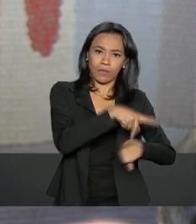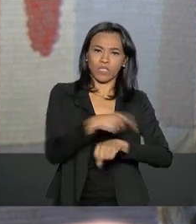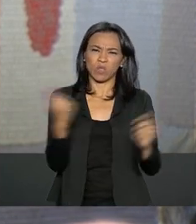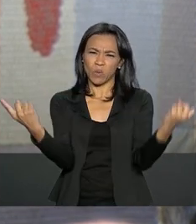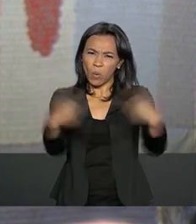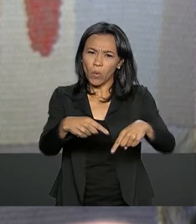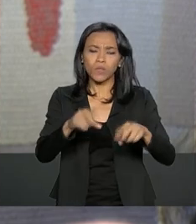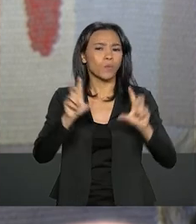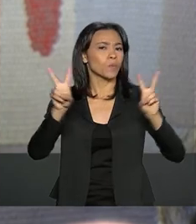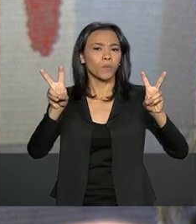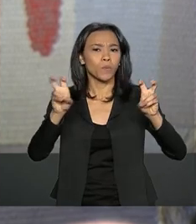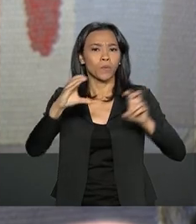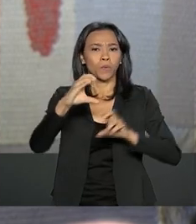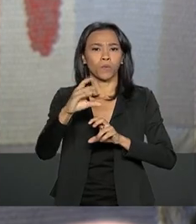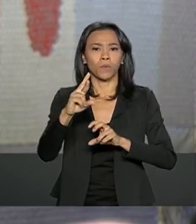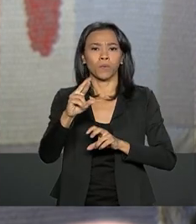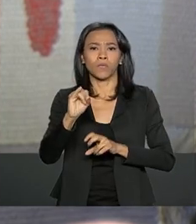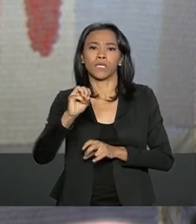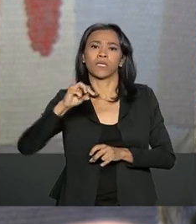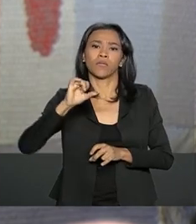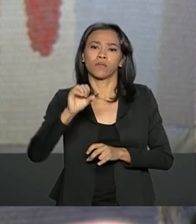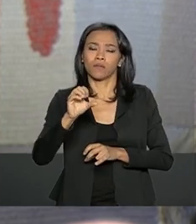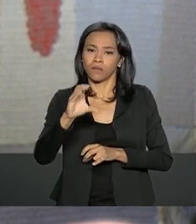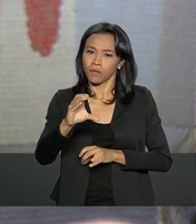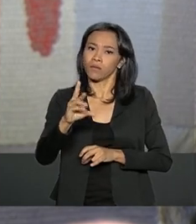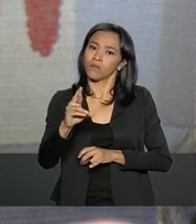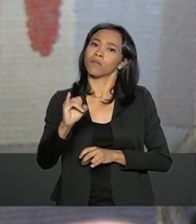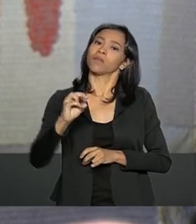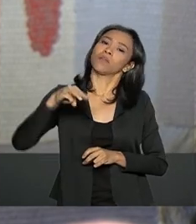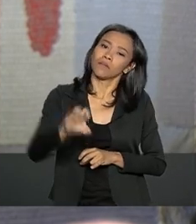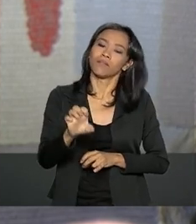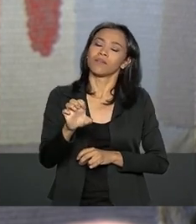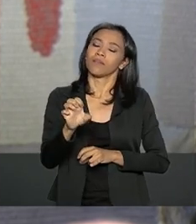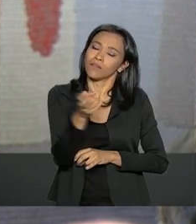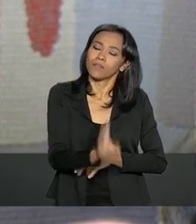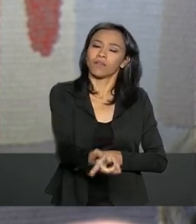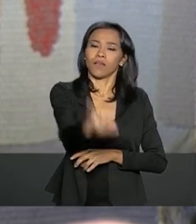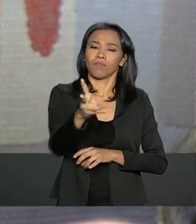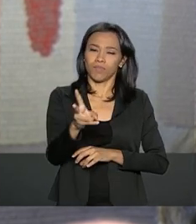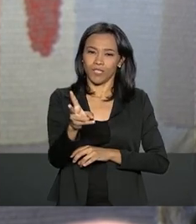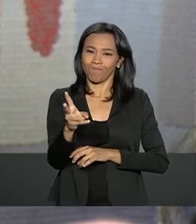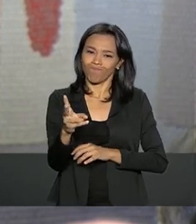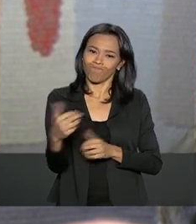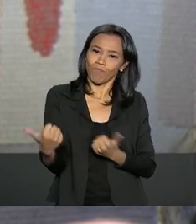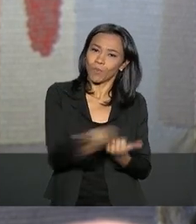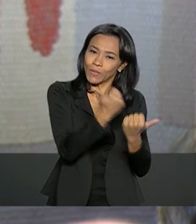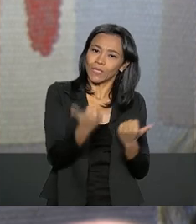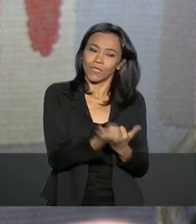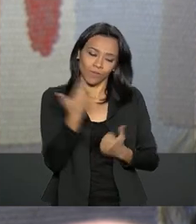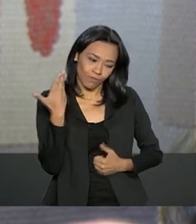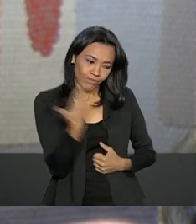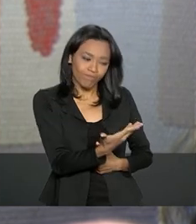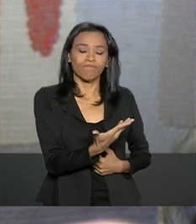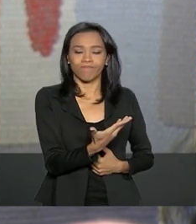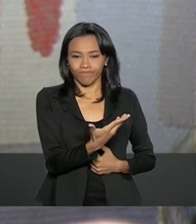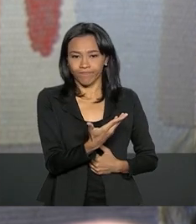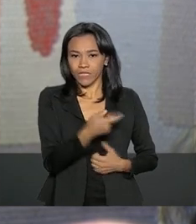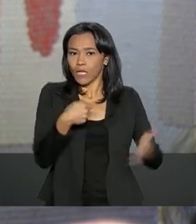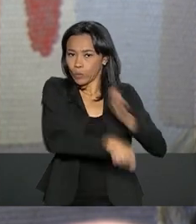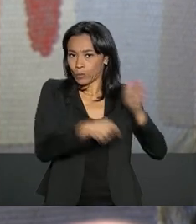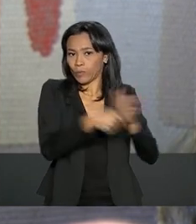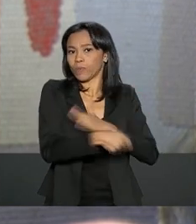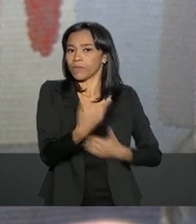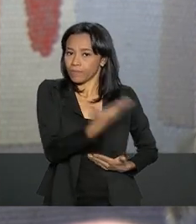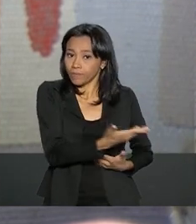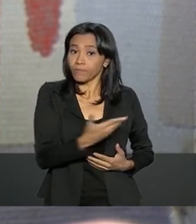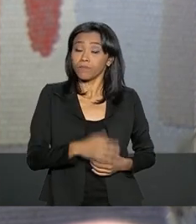crime. O Brasil será sempre um firme aliado de Vossa Excelência nessa luta. Como